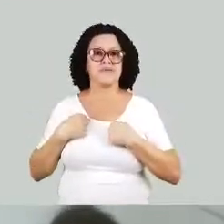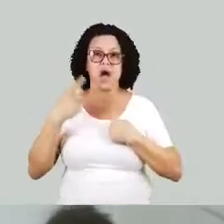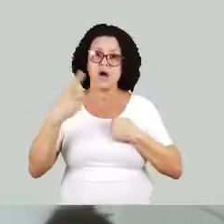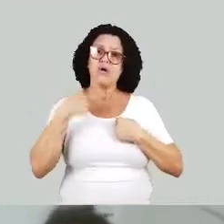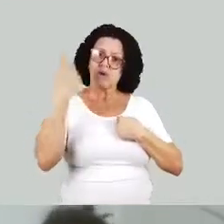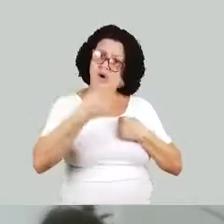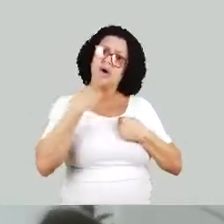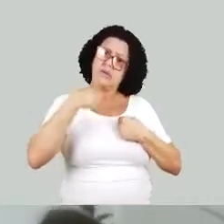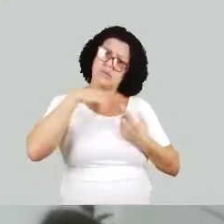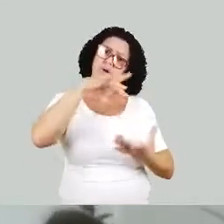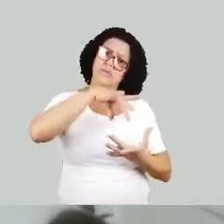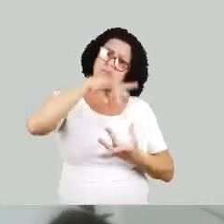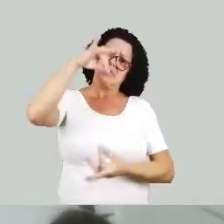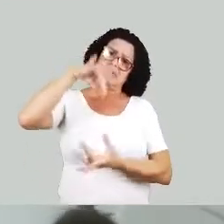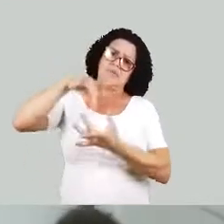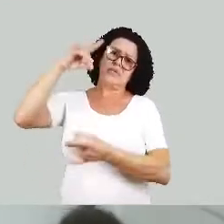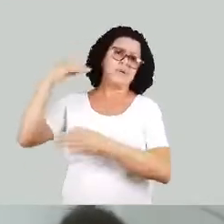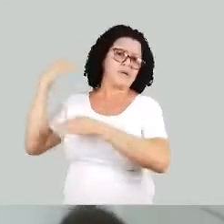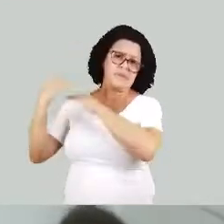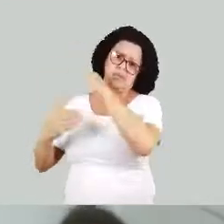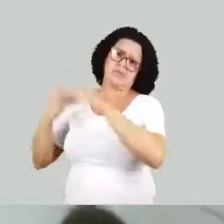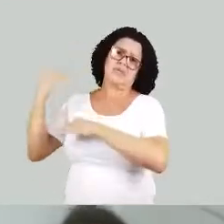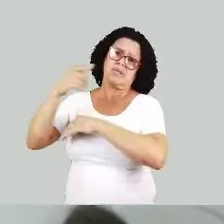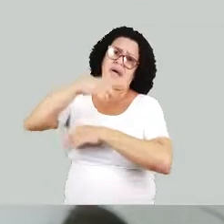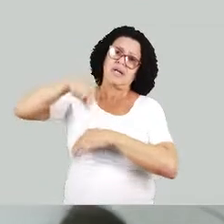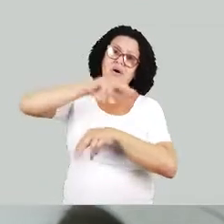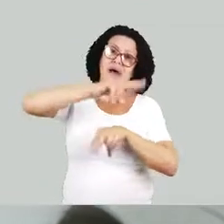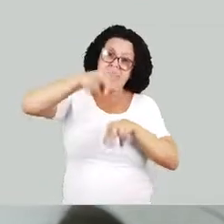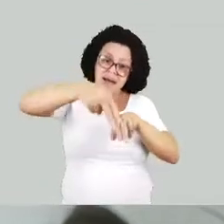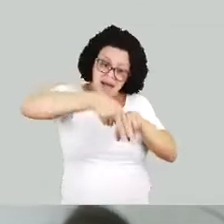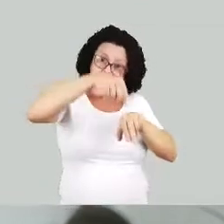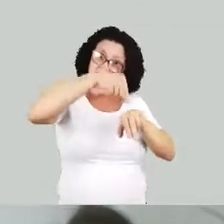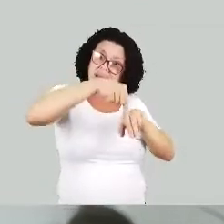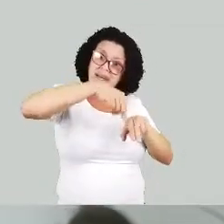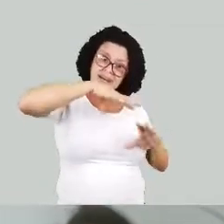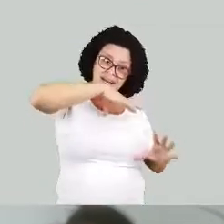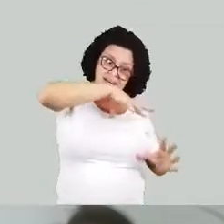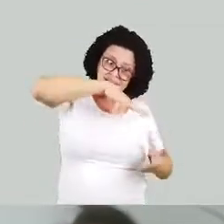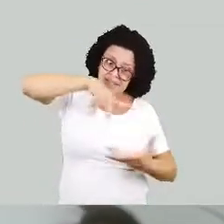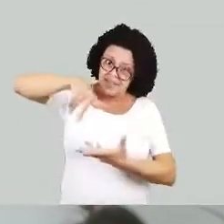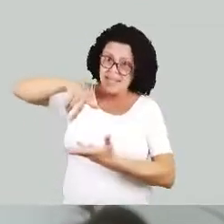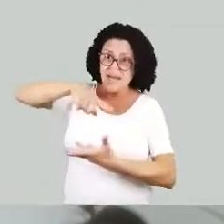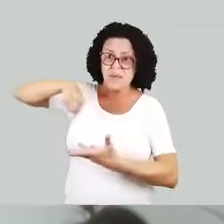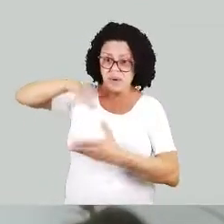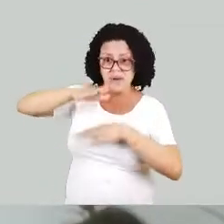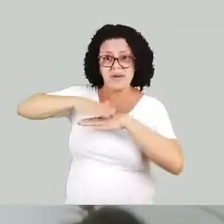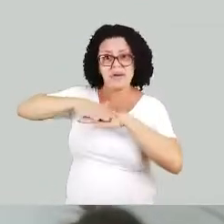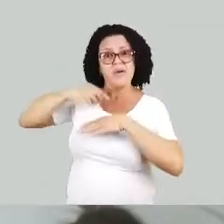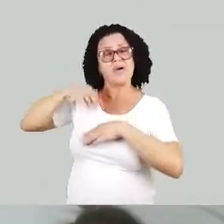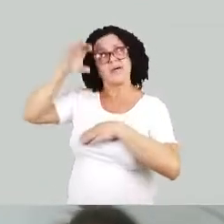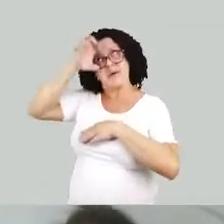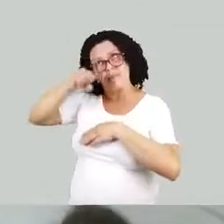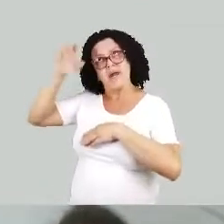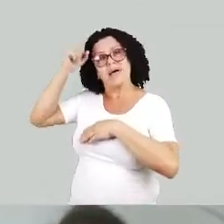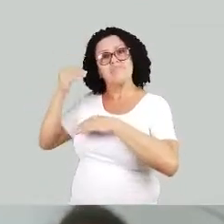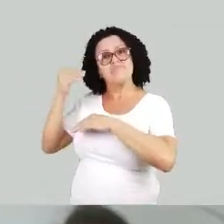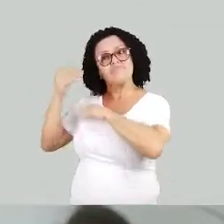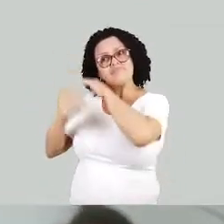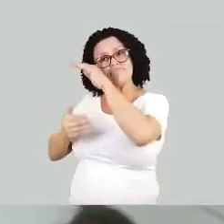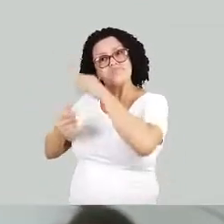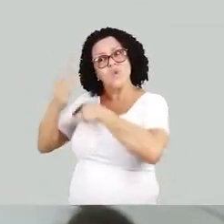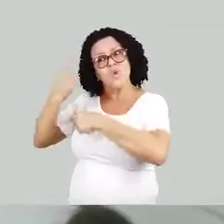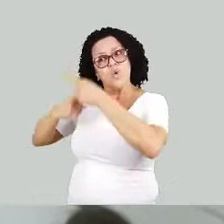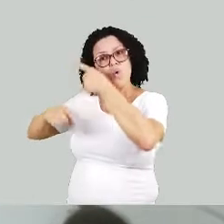somos espíritos em evolução. Nós estamos reencarnados aqui nesse planeta para o nosso aprendizado, para o nosso